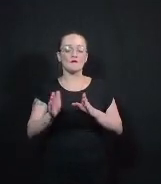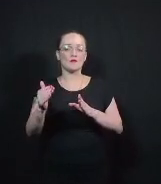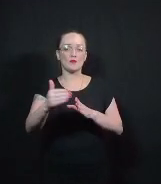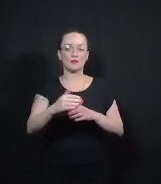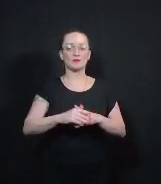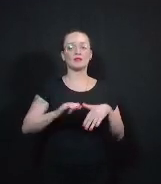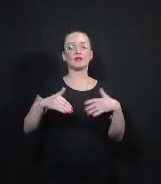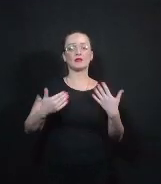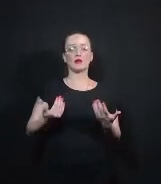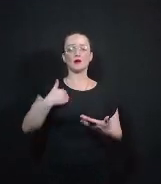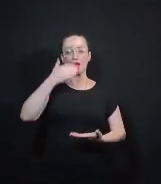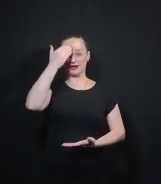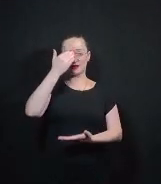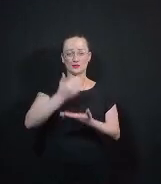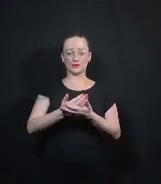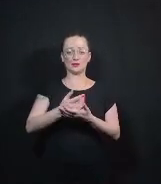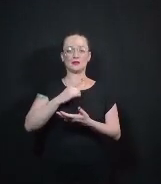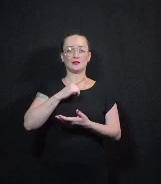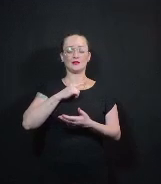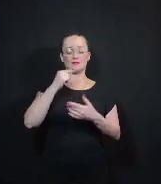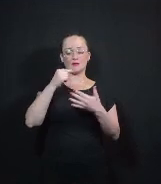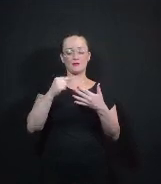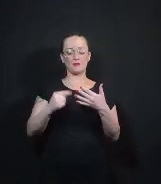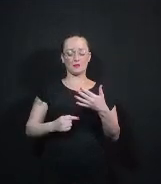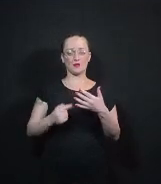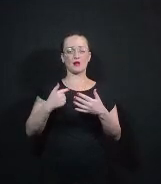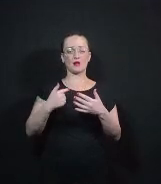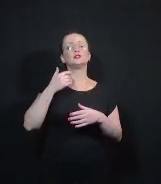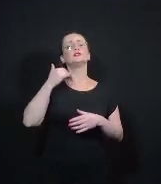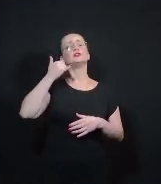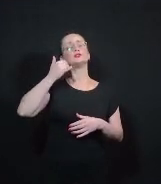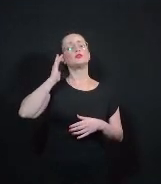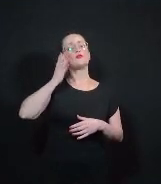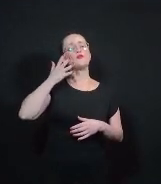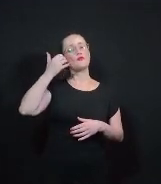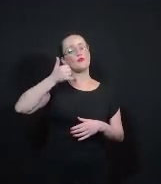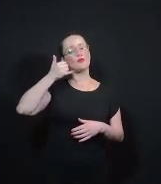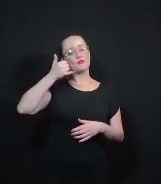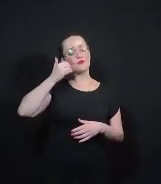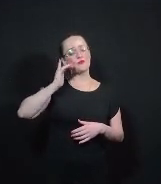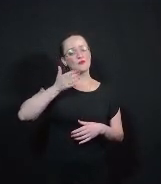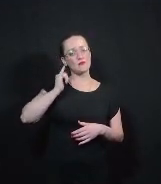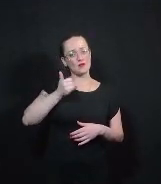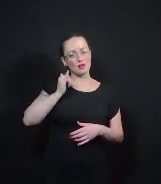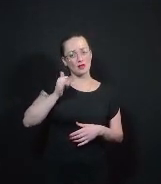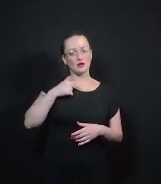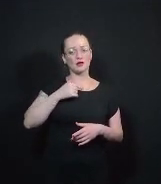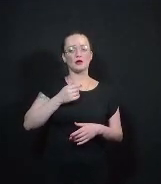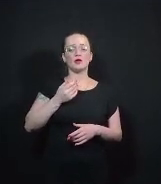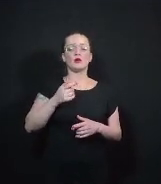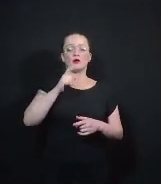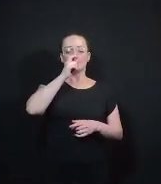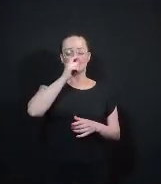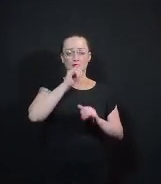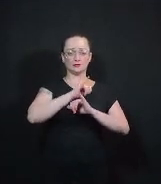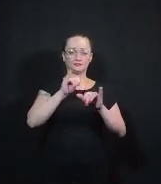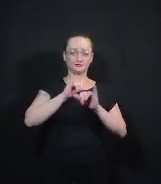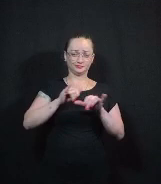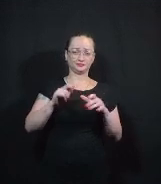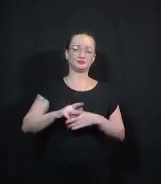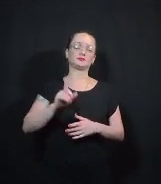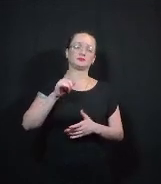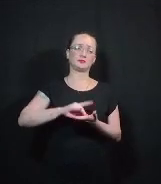eu acho que envolve várias questões, como a gente estava falando de fake news, né, que já é um termo em si um